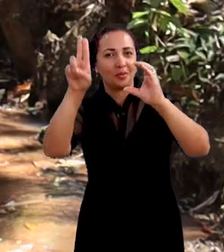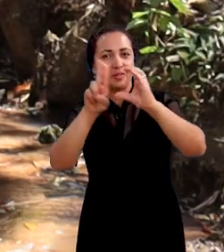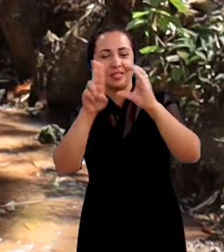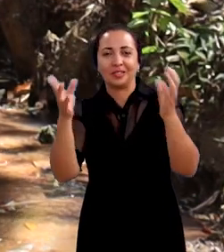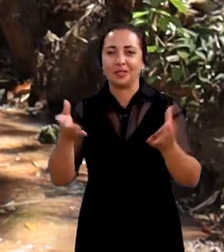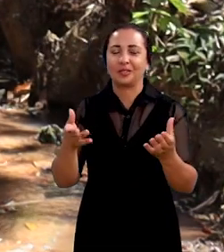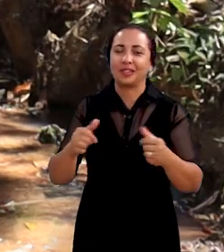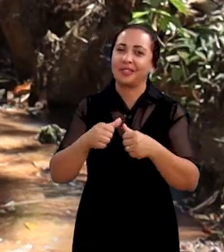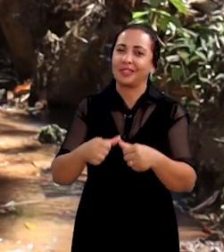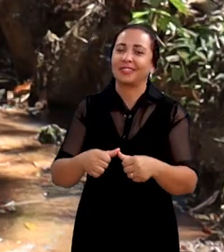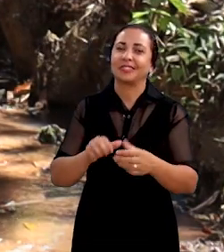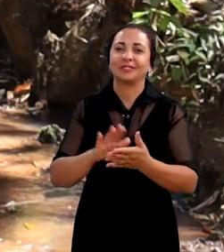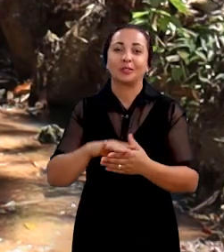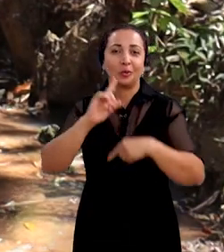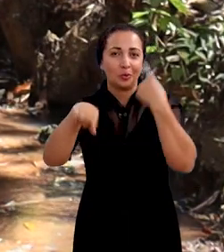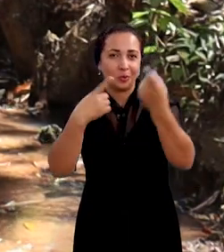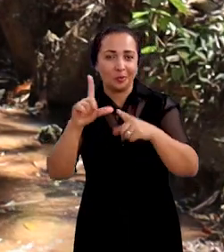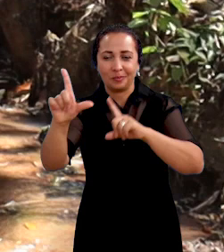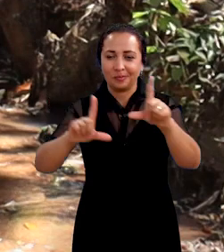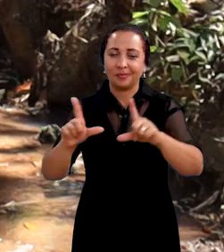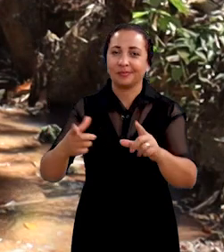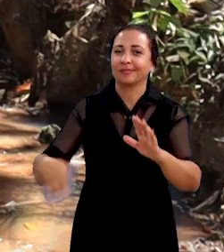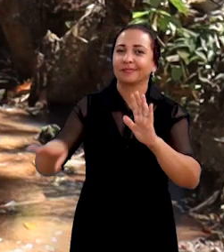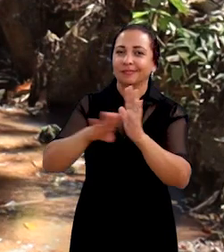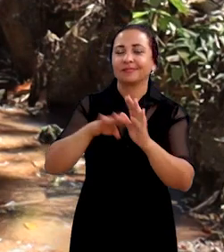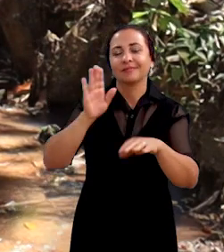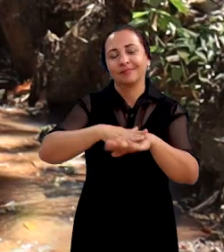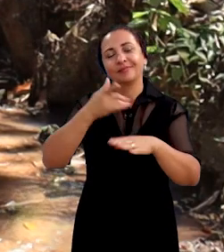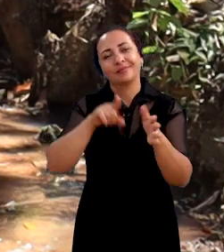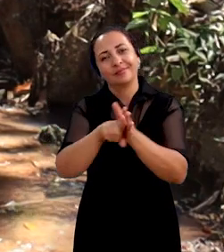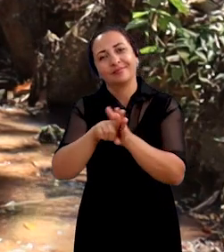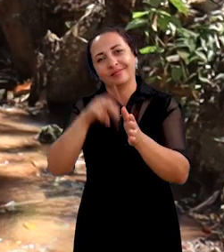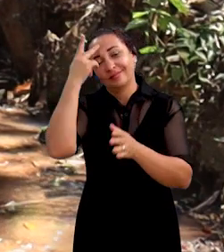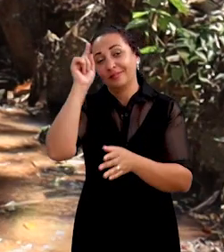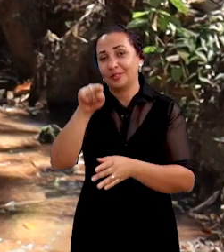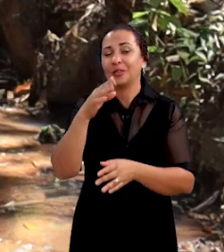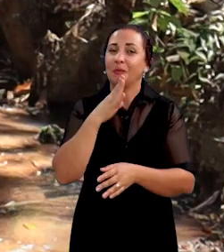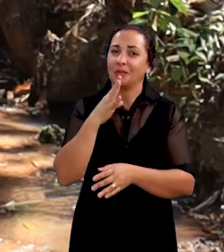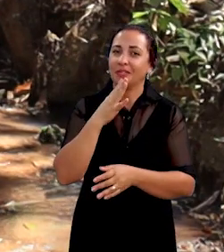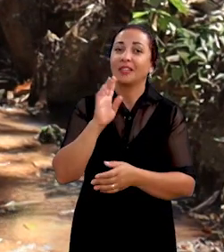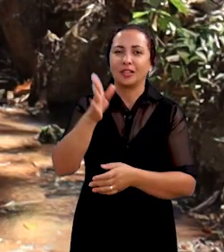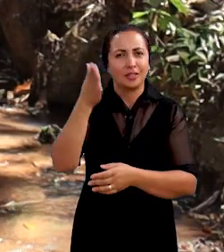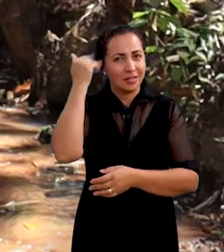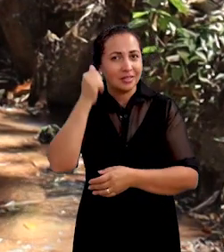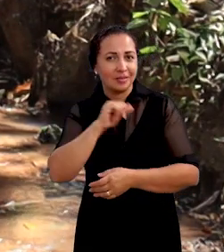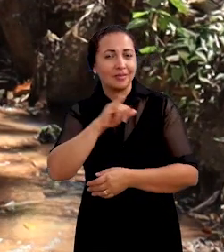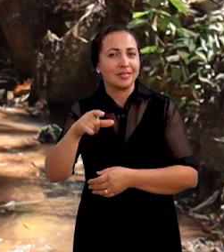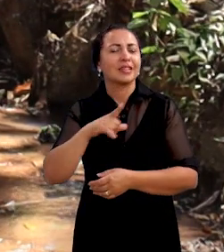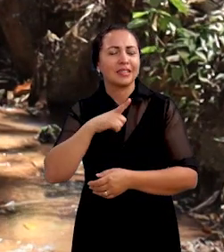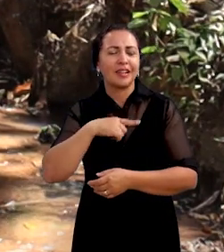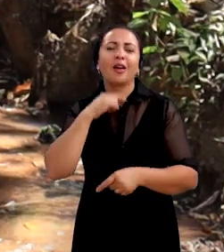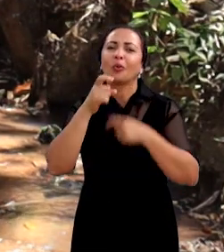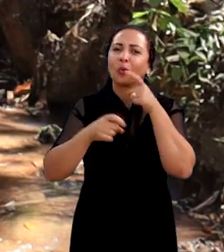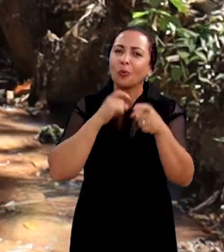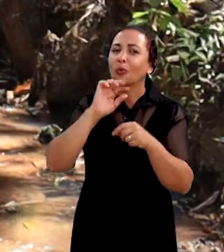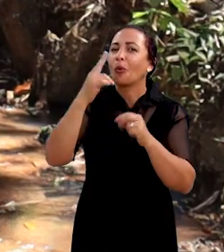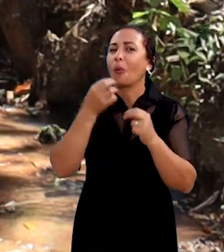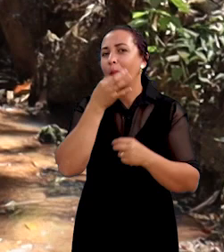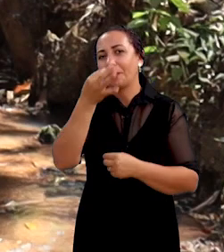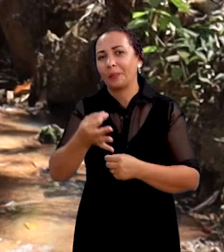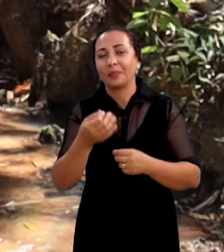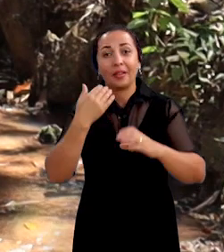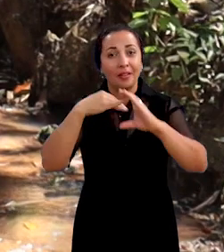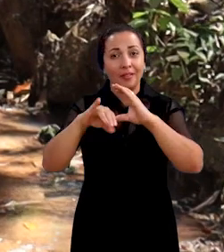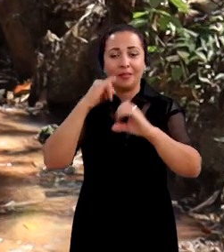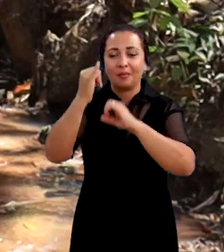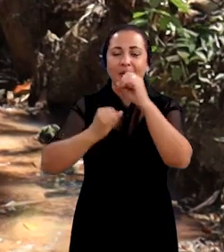O Universiência de hoje fica por aqui. No próximo programa traremos mais pesquisas para você conhecer. E você já sabe, se tiver alguma dúvida